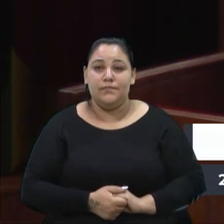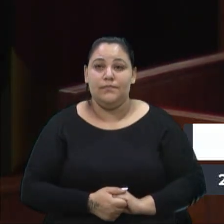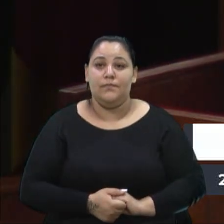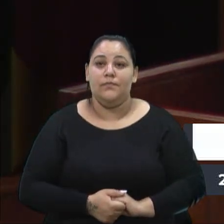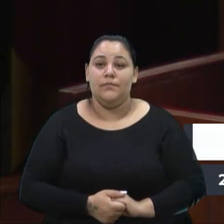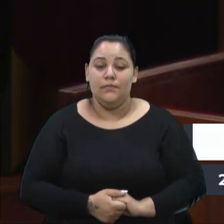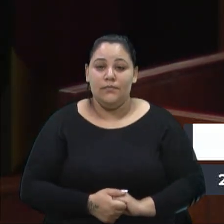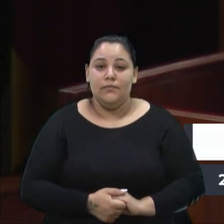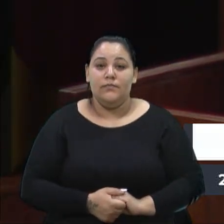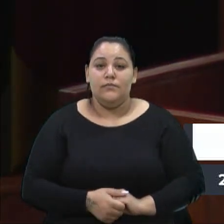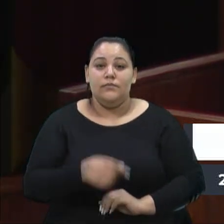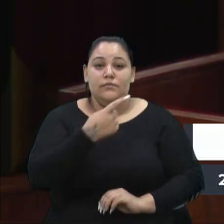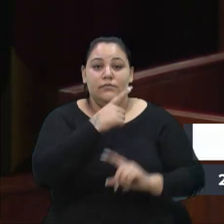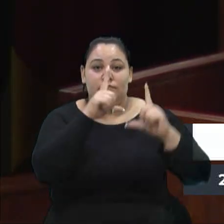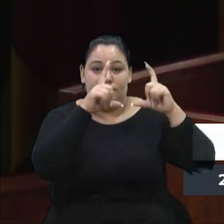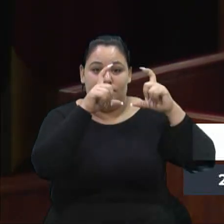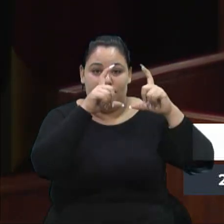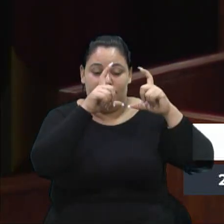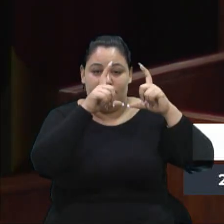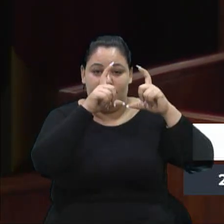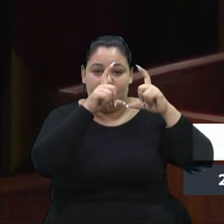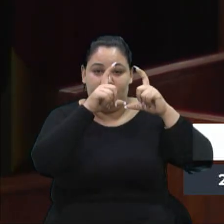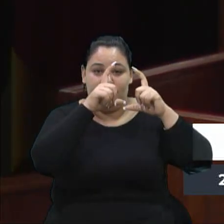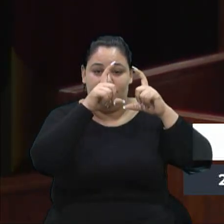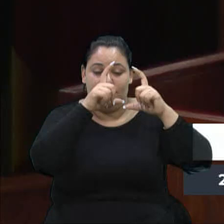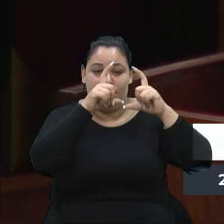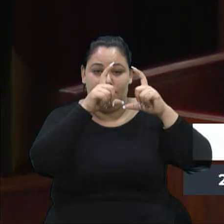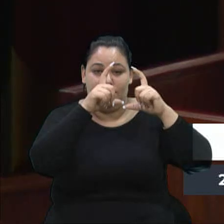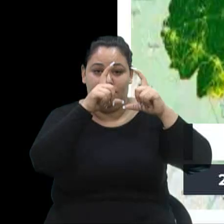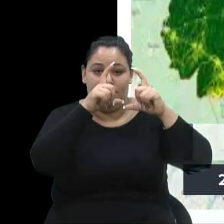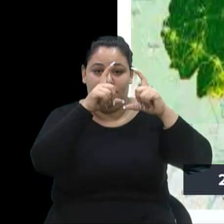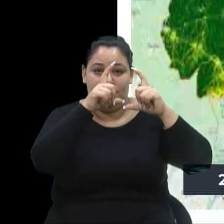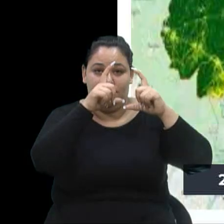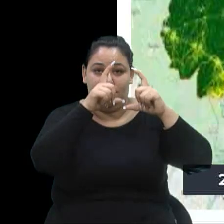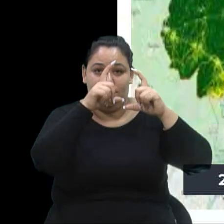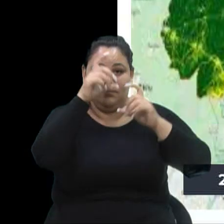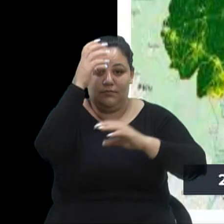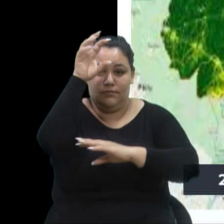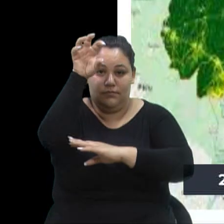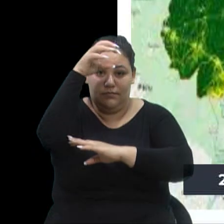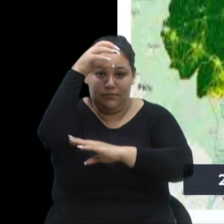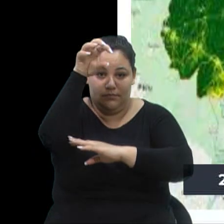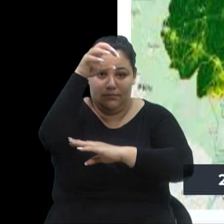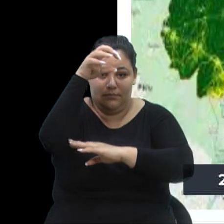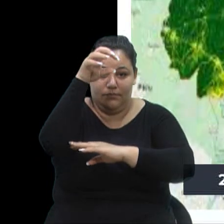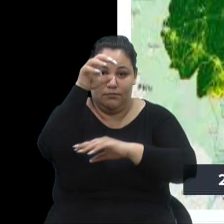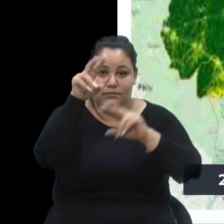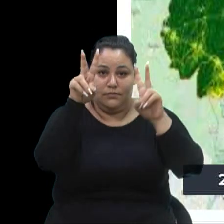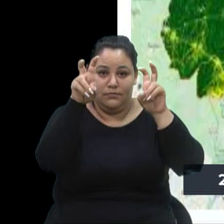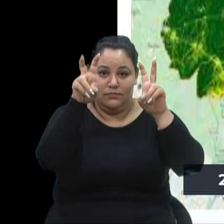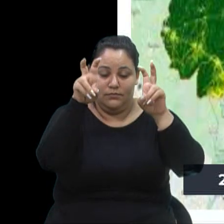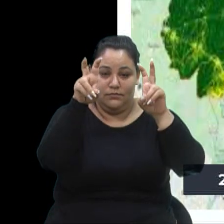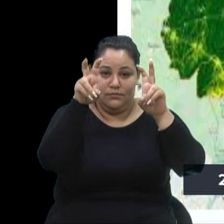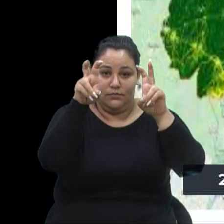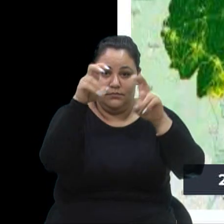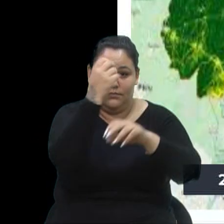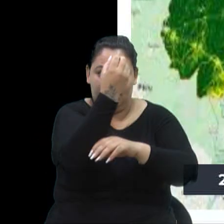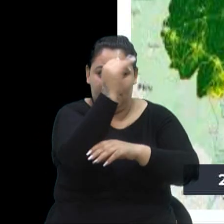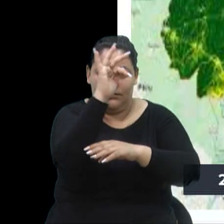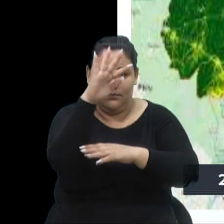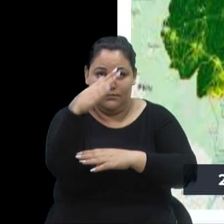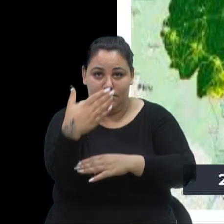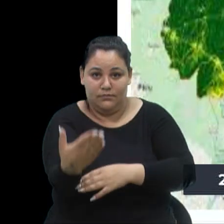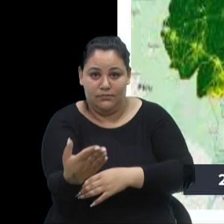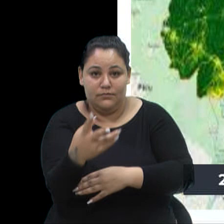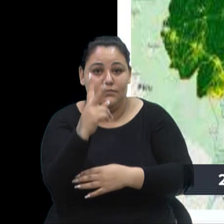Isso são imagens de satélite sobre a devastação na Amazônia. Vocês vejam aquela